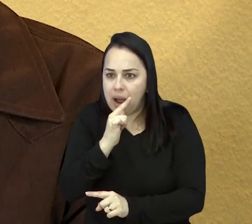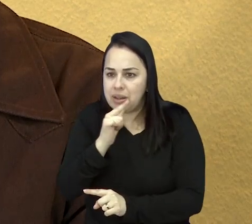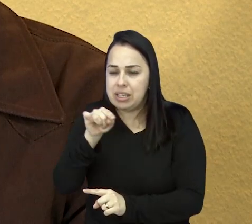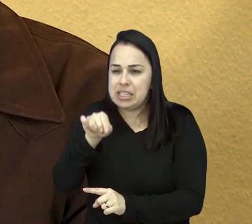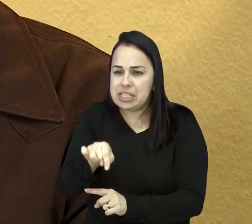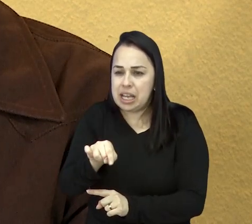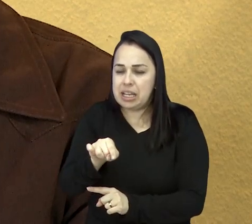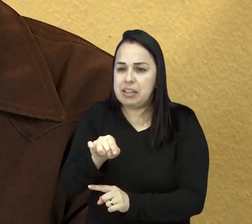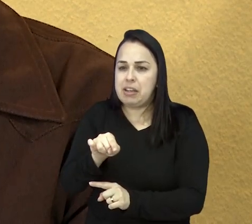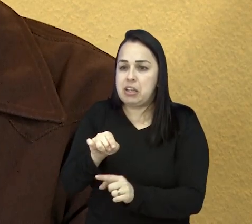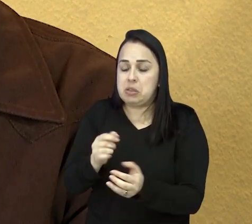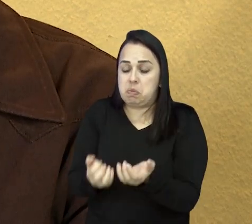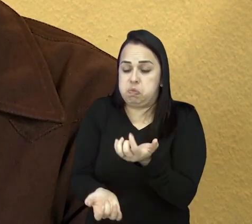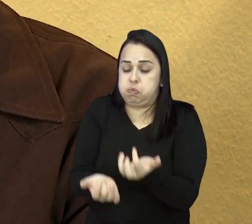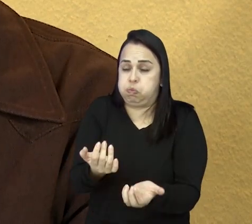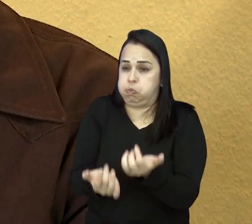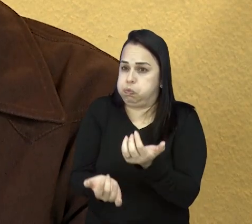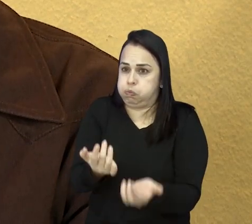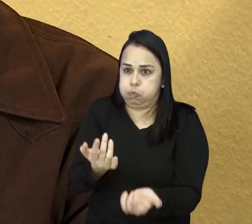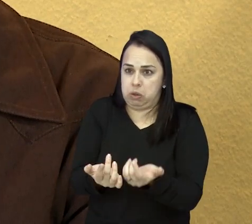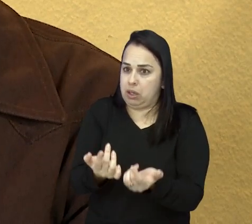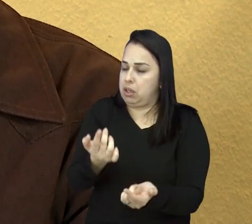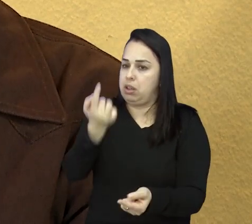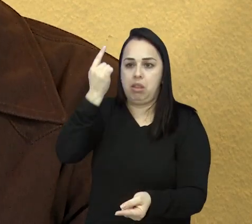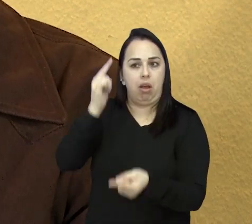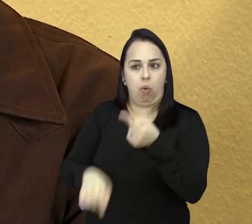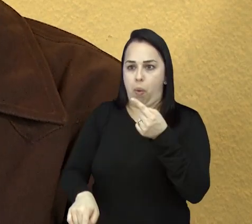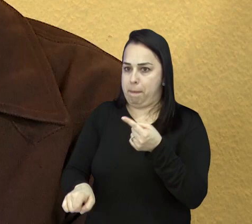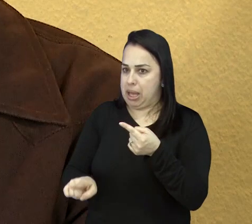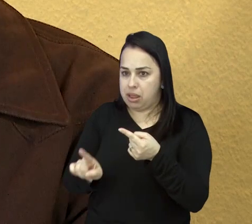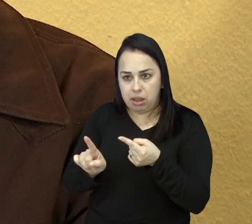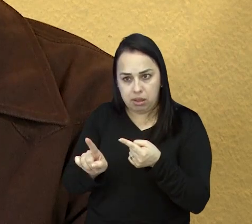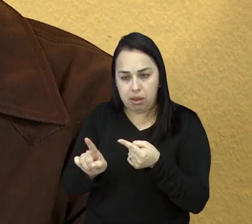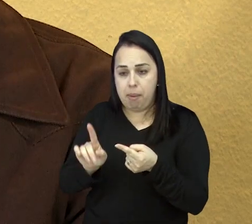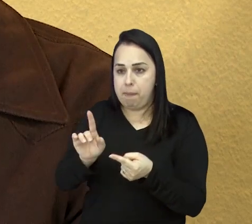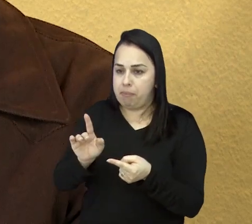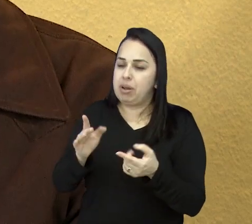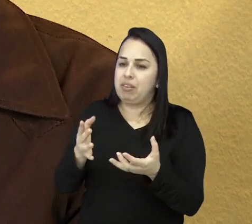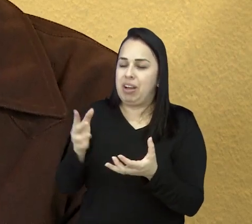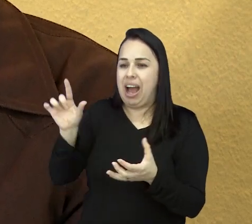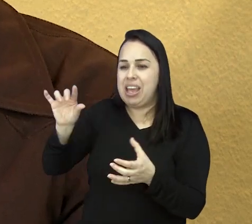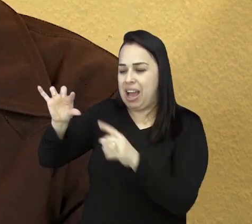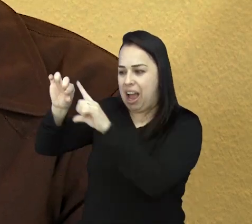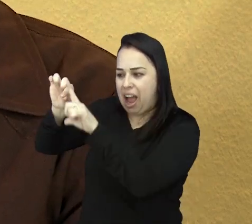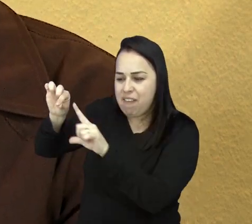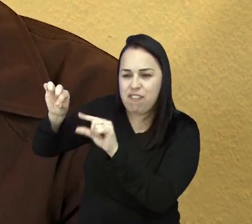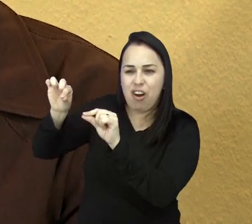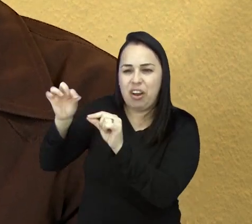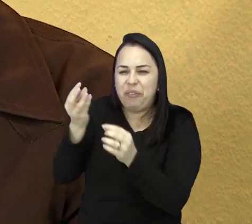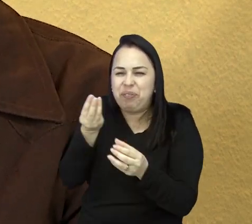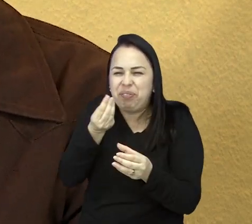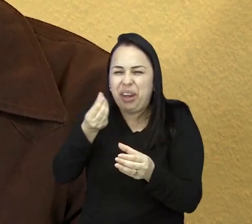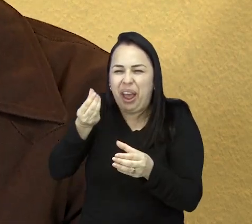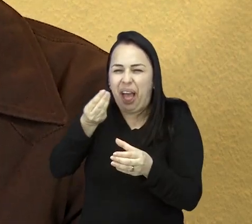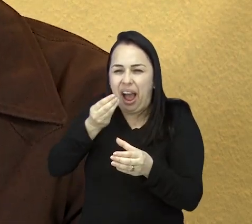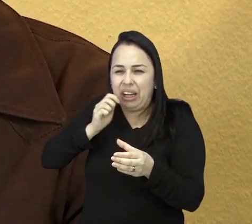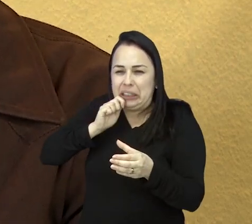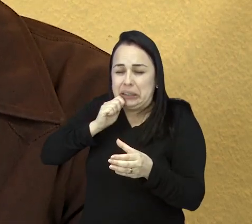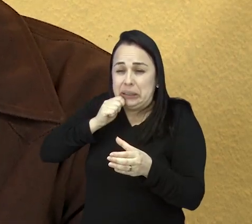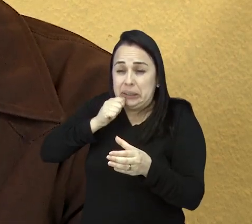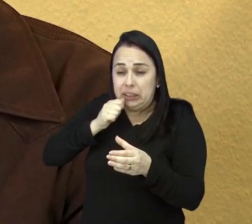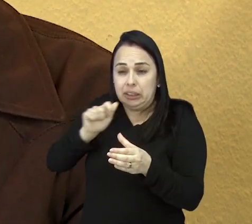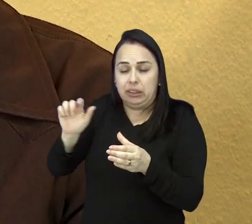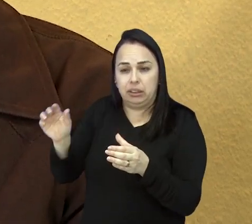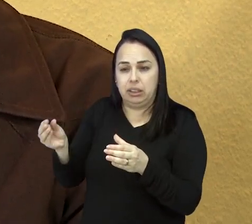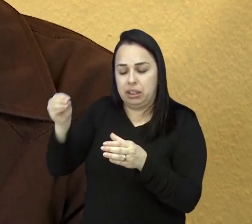você deixar uma água muito fervente, que não é recomendado, principalmente para chá verde, ele vai ficar amargo. É como se fosse uma agressão à folha,